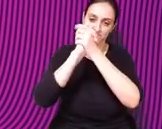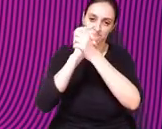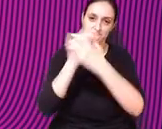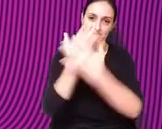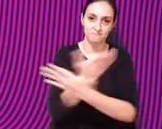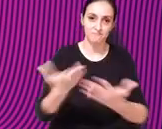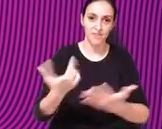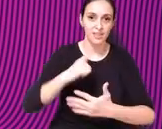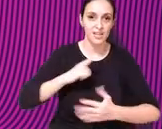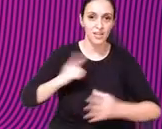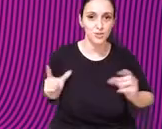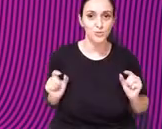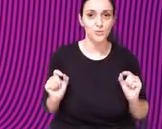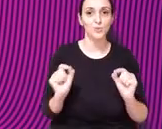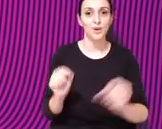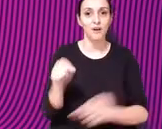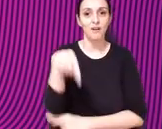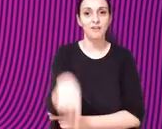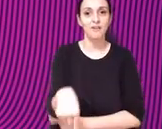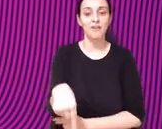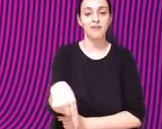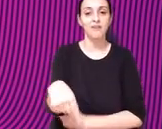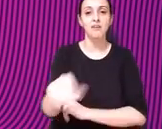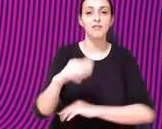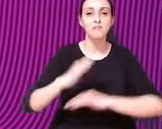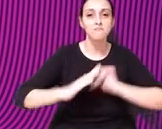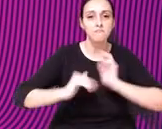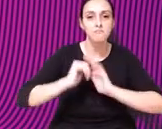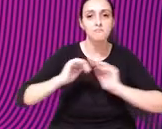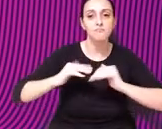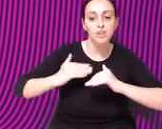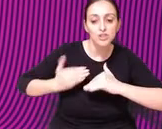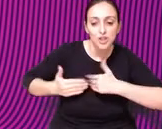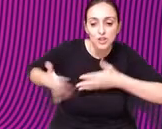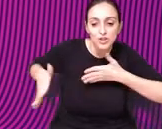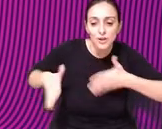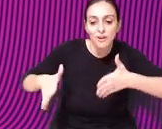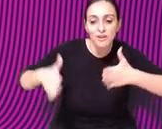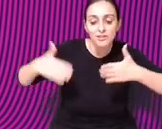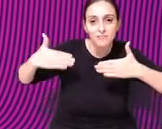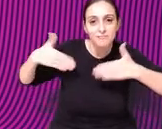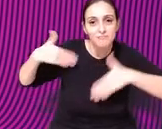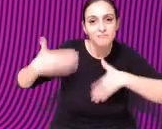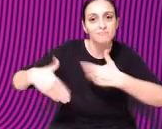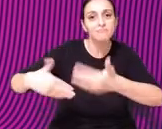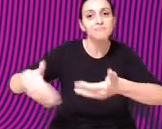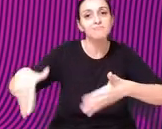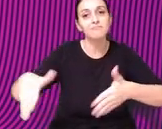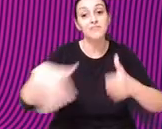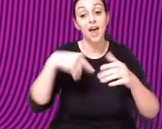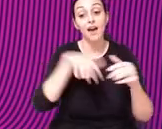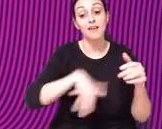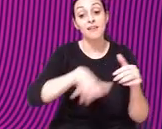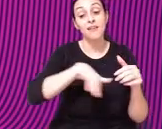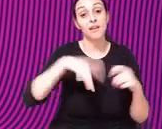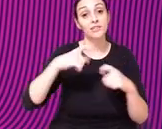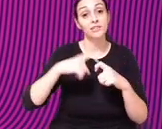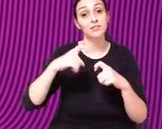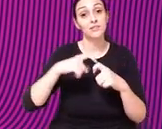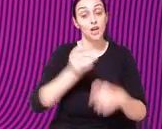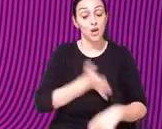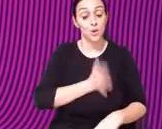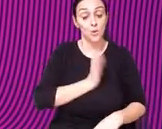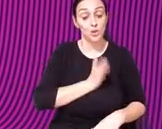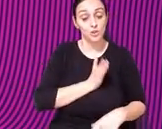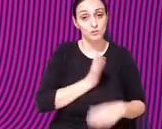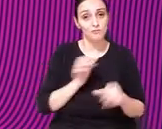termos aqui construído uma jornada da cardiologia com um foco bastante